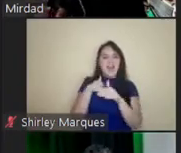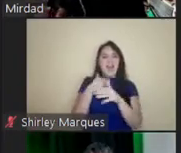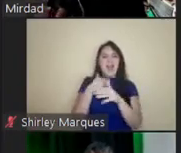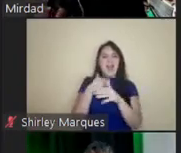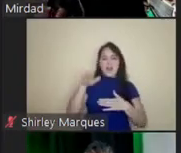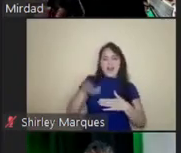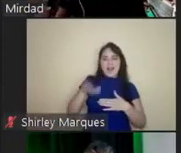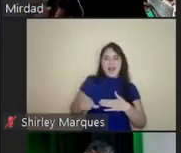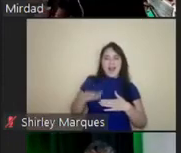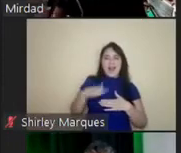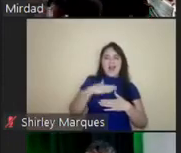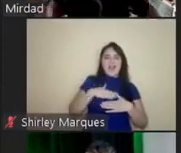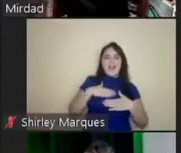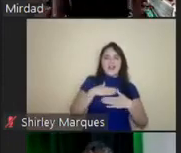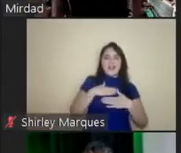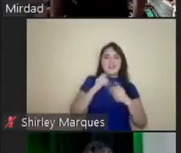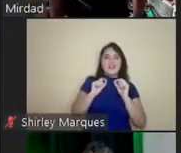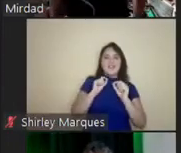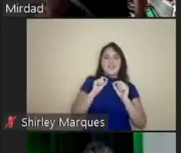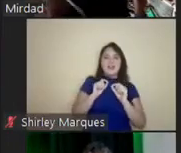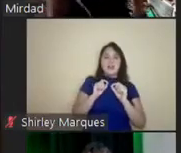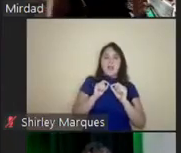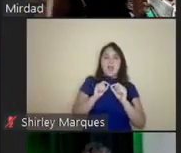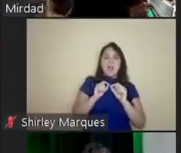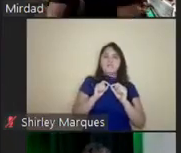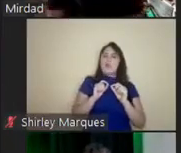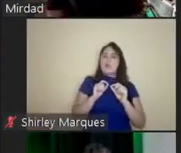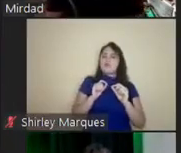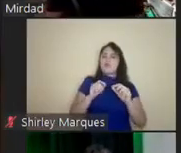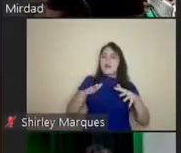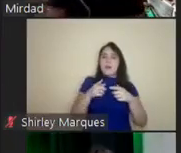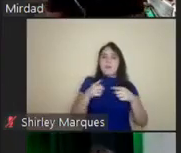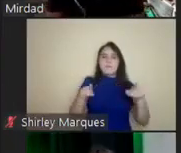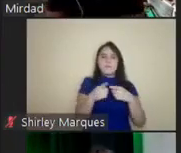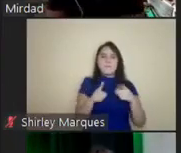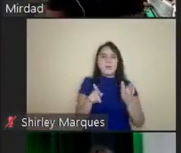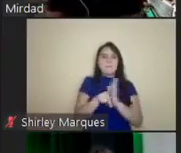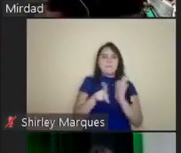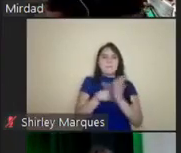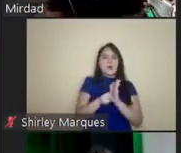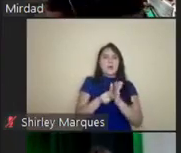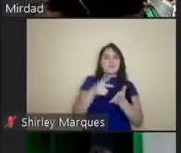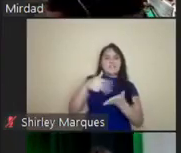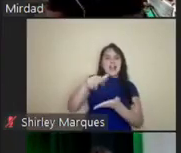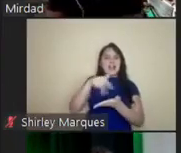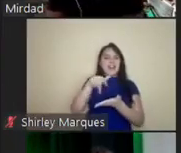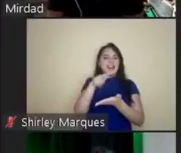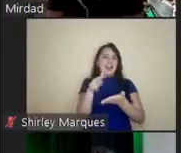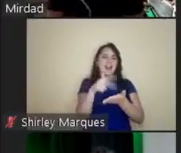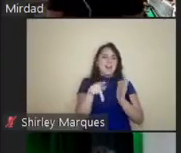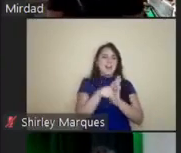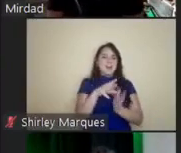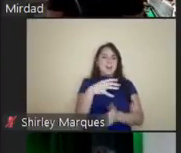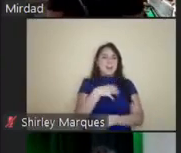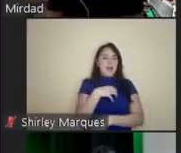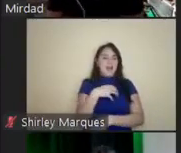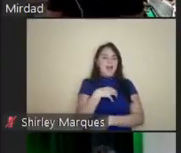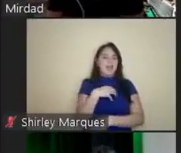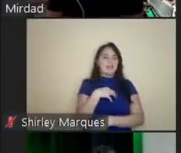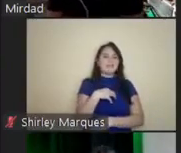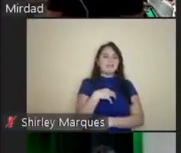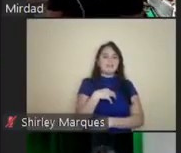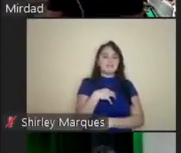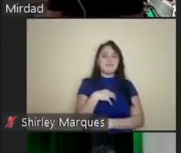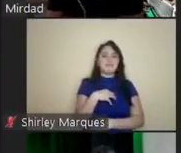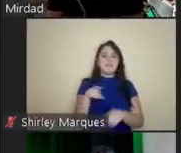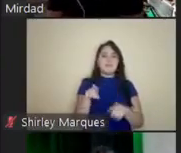coqueiro da Bahia, né? Porque ela tem um balanço, né? Ela tem uma dança, ela tem uma pegada. É um groove. Sim, eu adoro